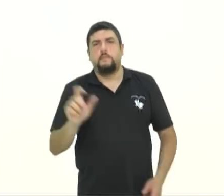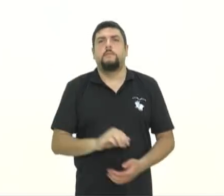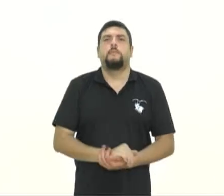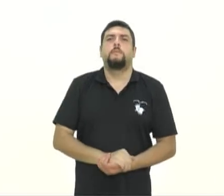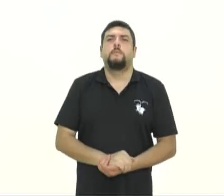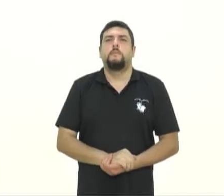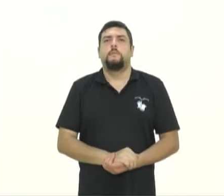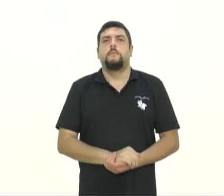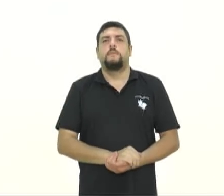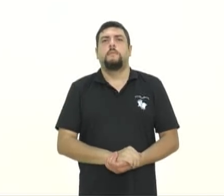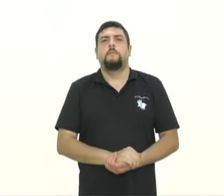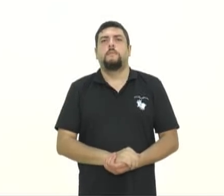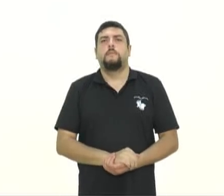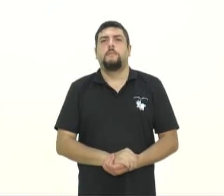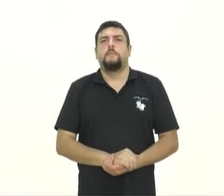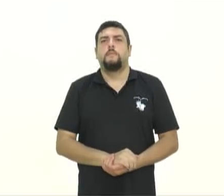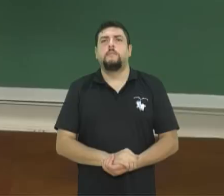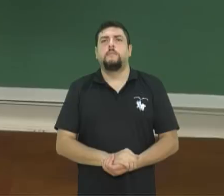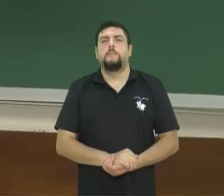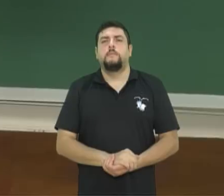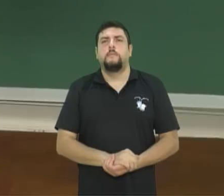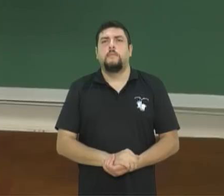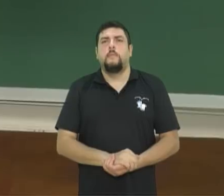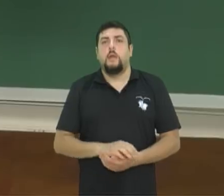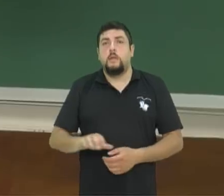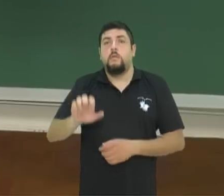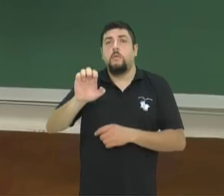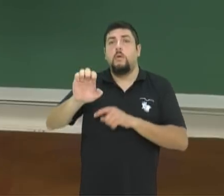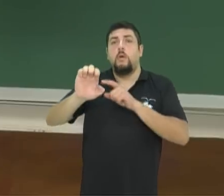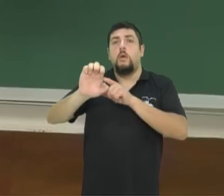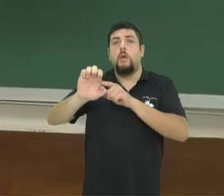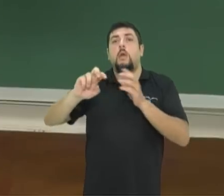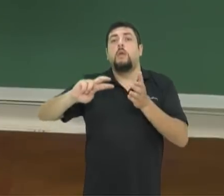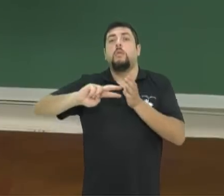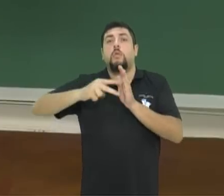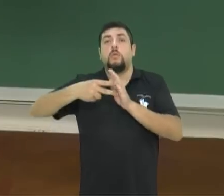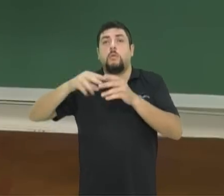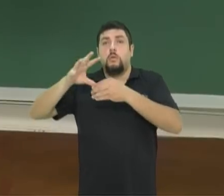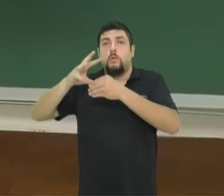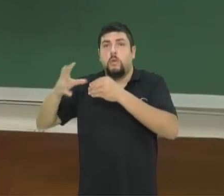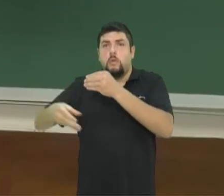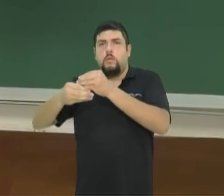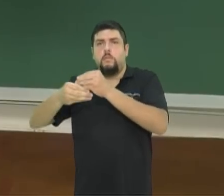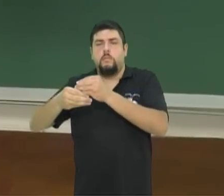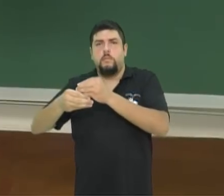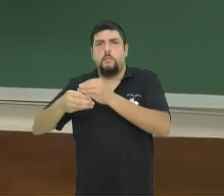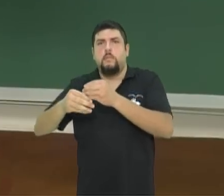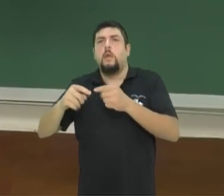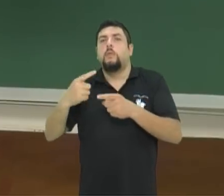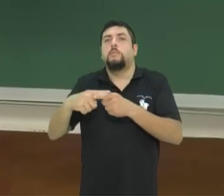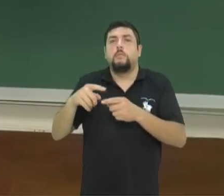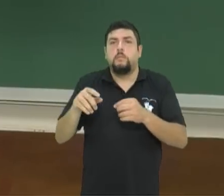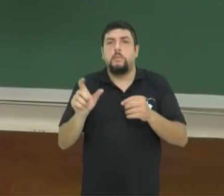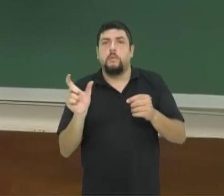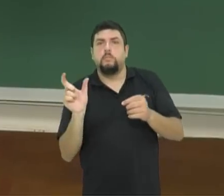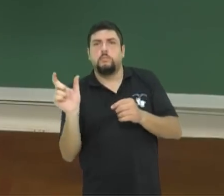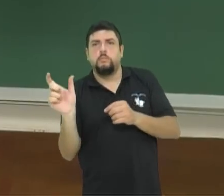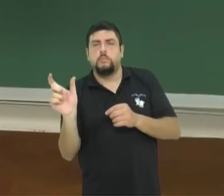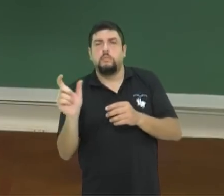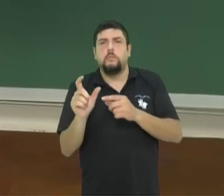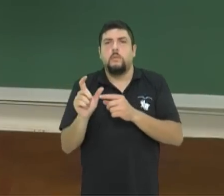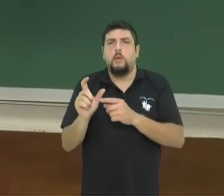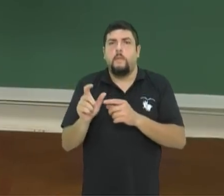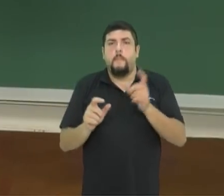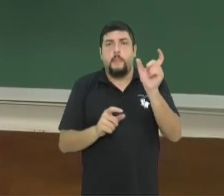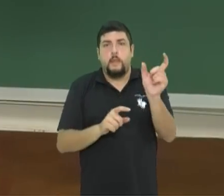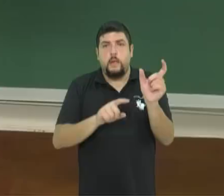e Menoécio. Eu coloco essa conjunção aditiva aí, que é o E. Né? A conjunção aditiva E, ela serve para adicionar ideias. E ela